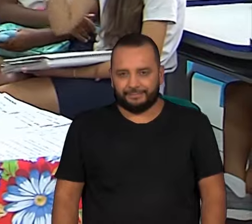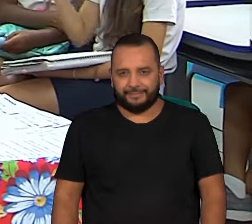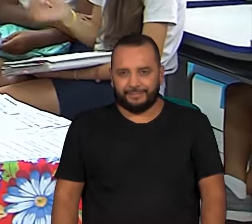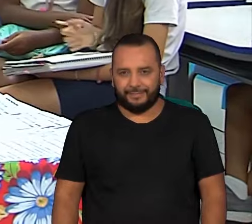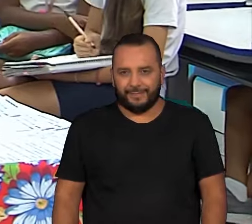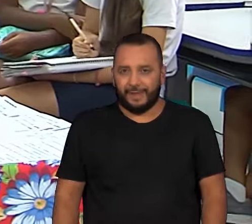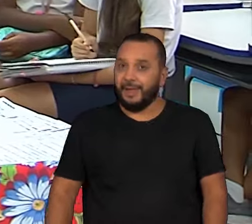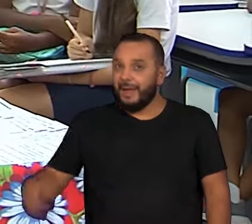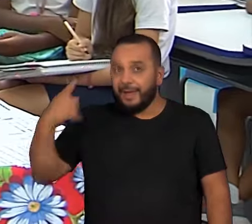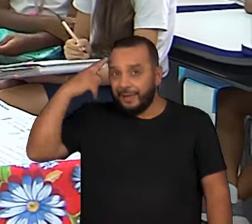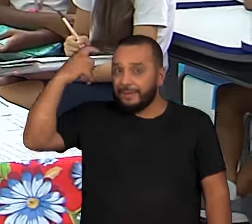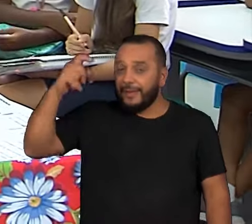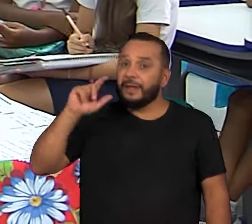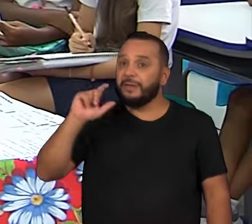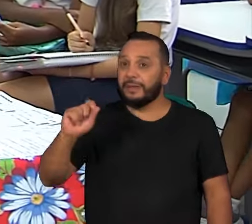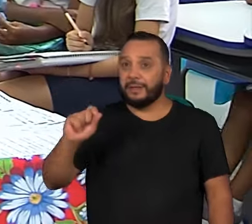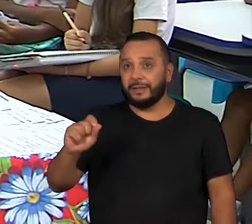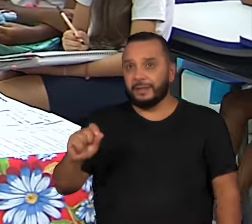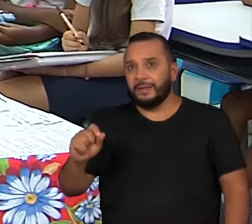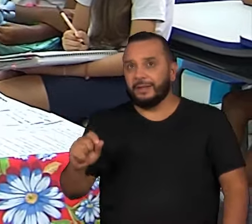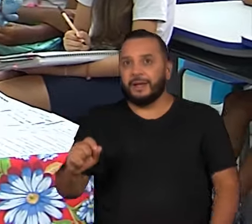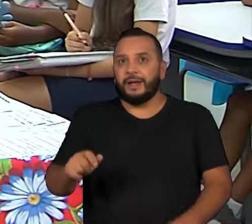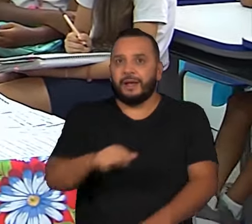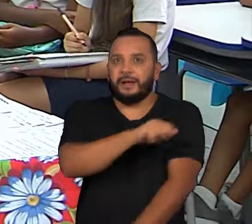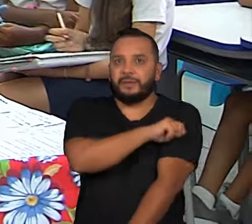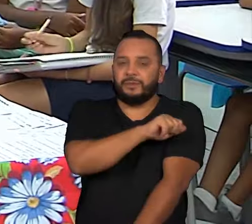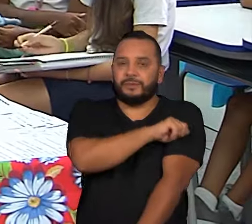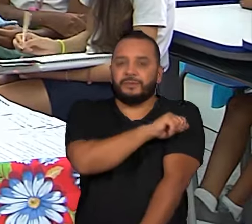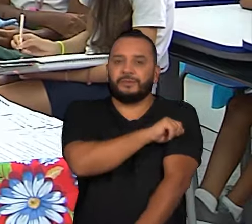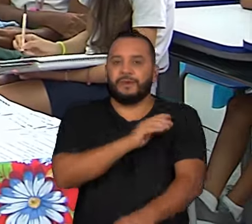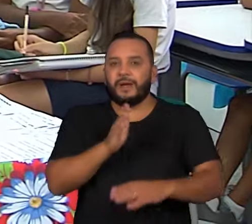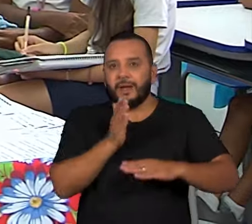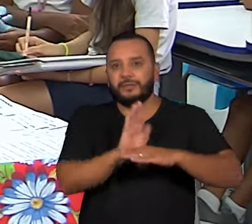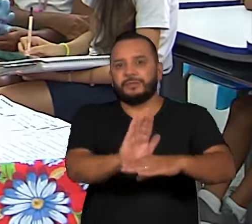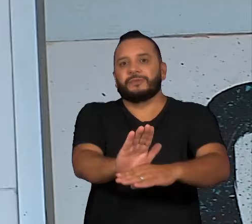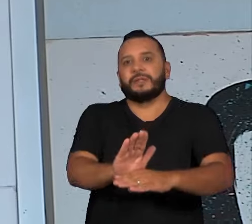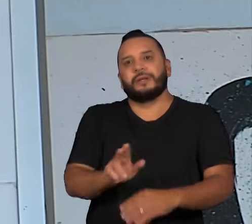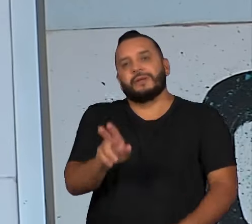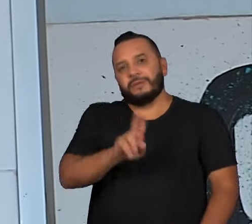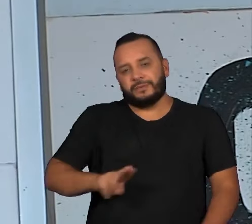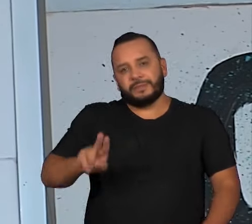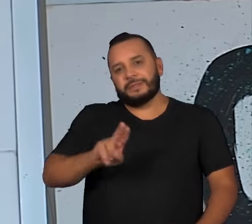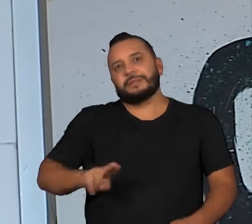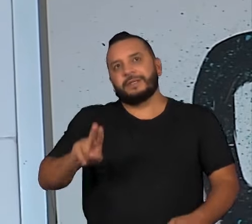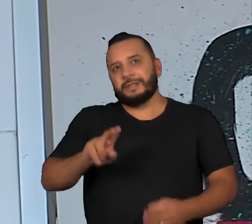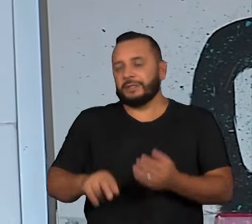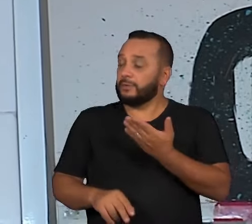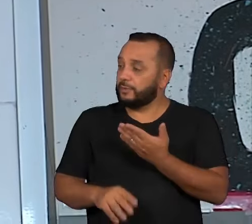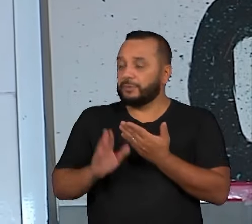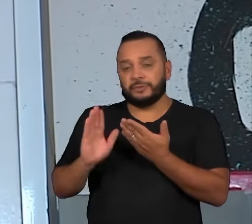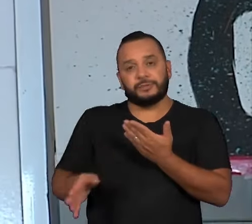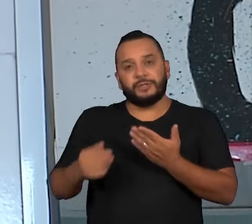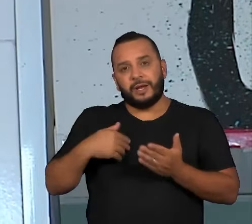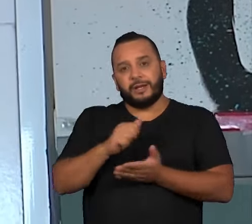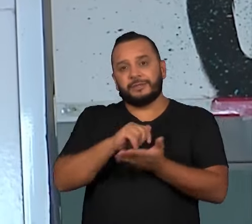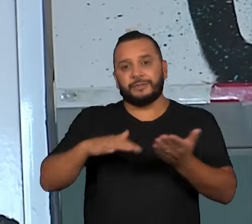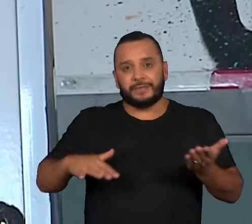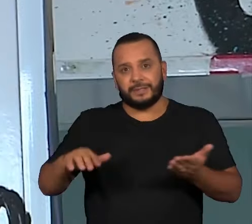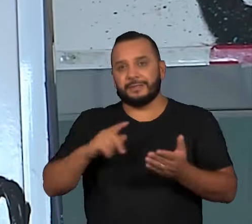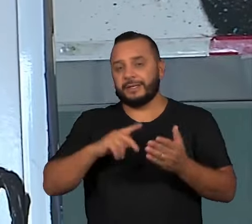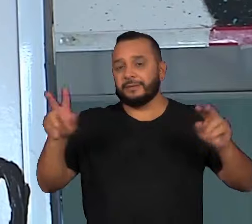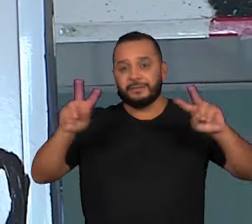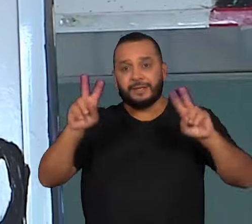A ideia de auxiliar os alunos pedagogicamente através dessas atividades surgiu do tema central que baseou